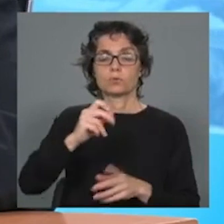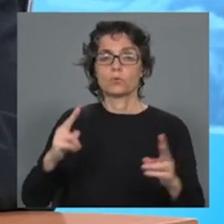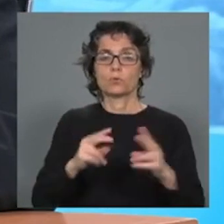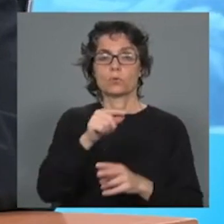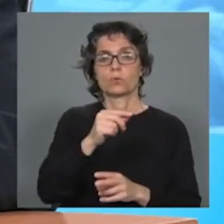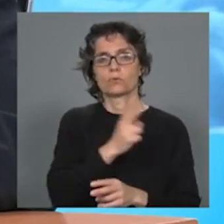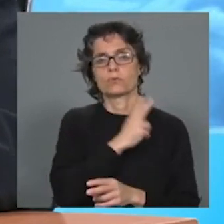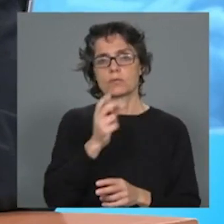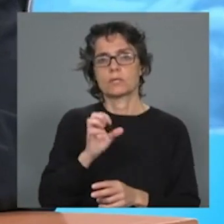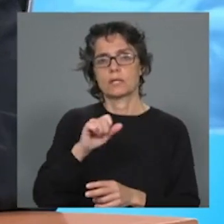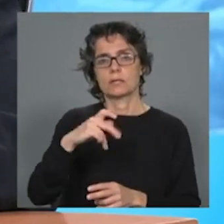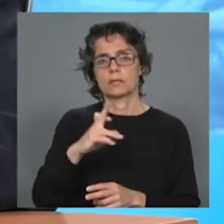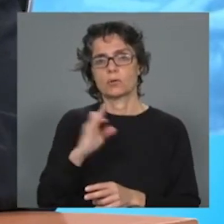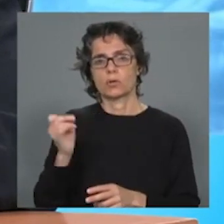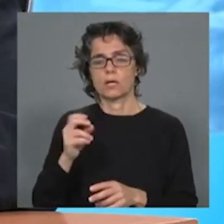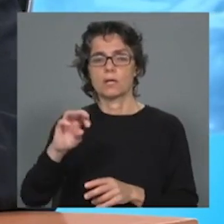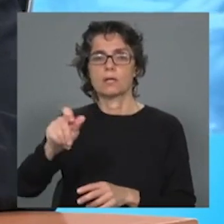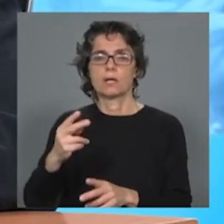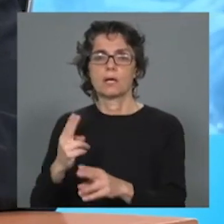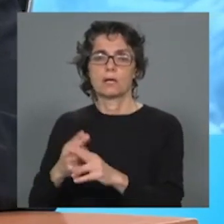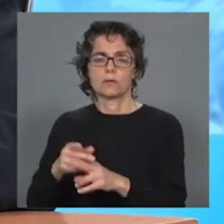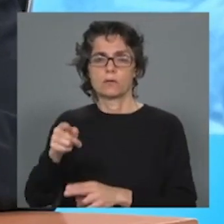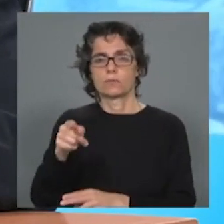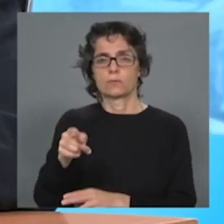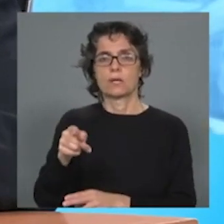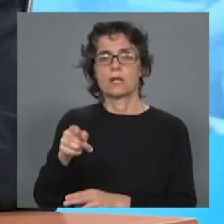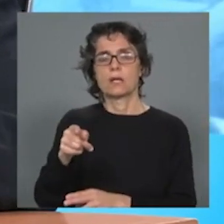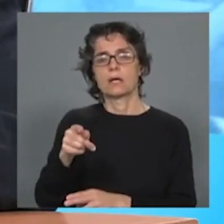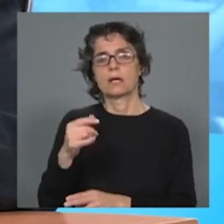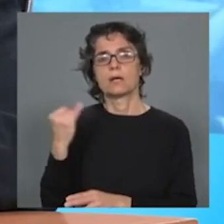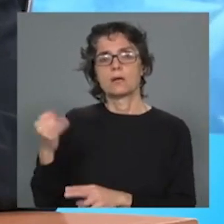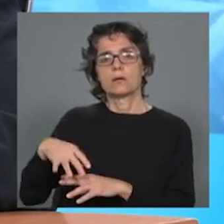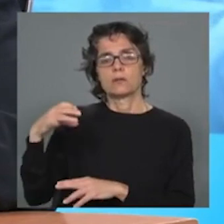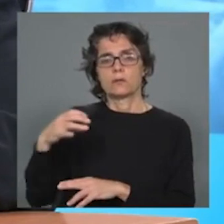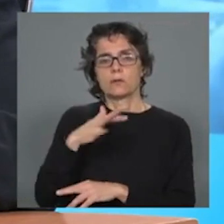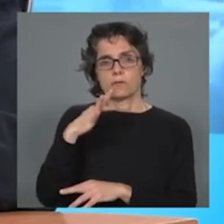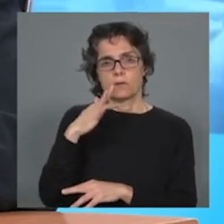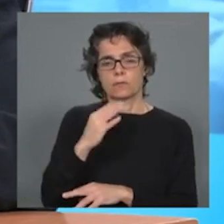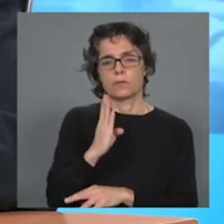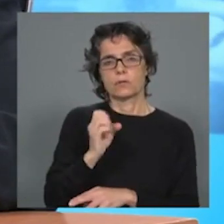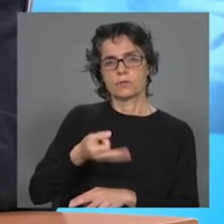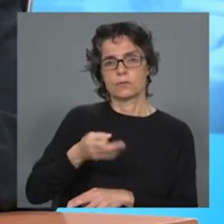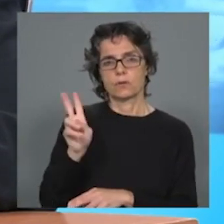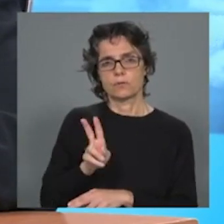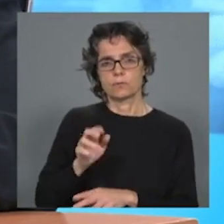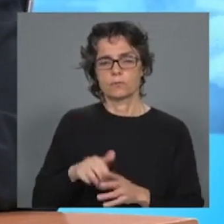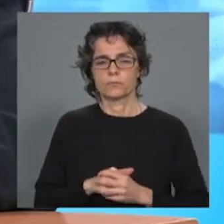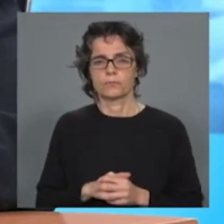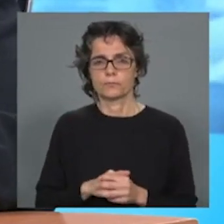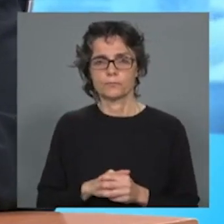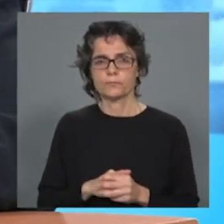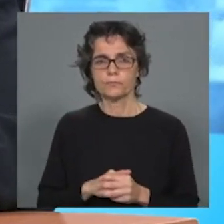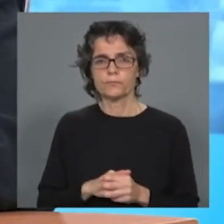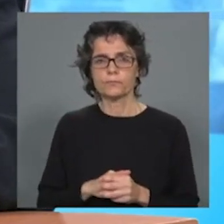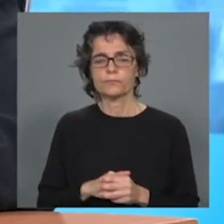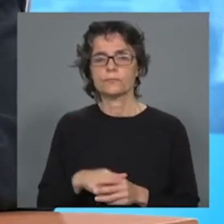e a iniciativa é conjunta com o Instituto da Família João Paulo II, que tem agora